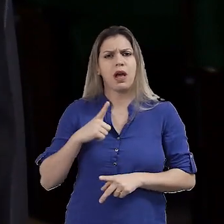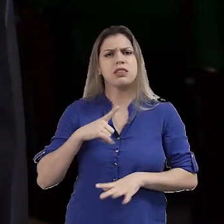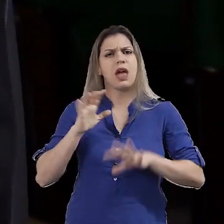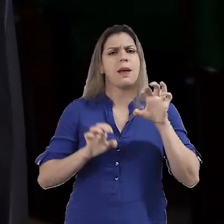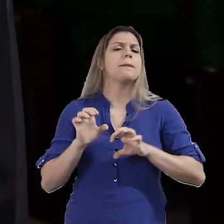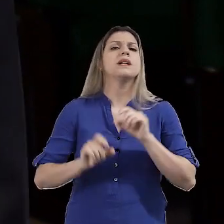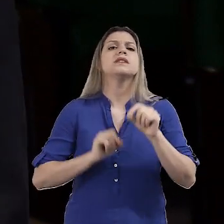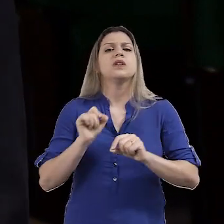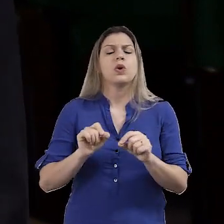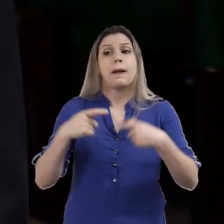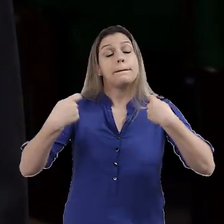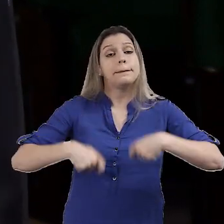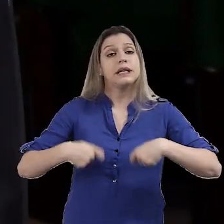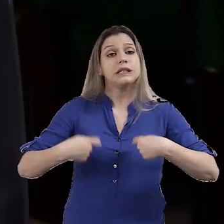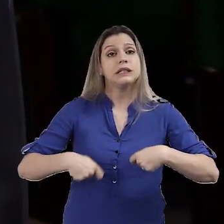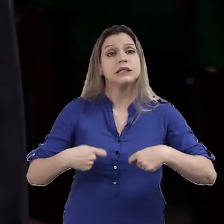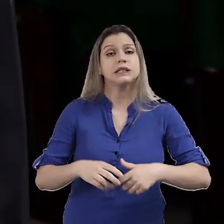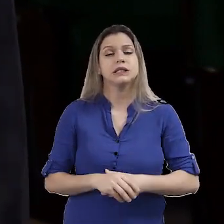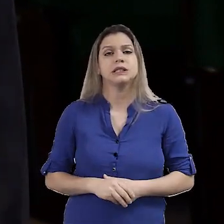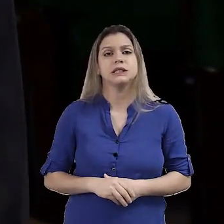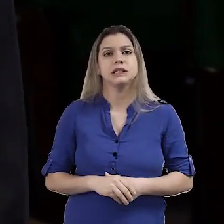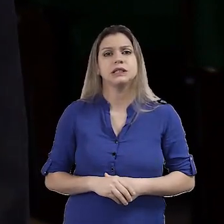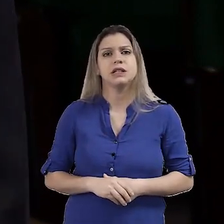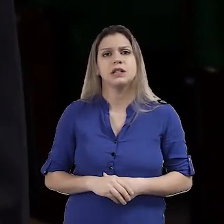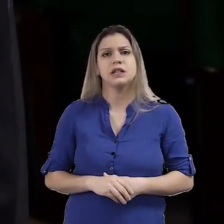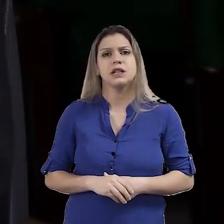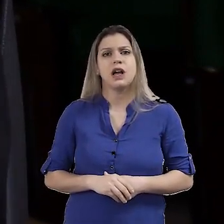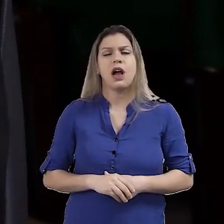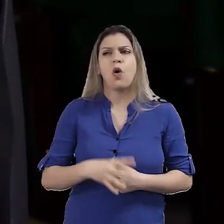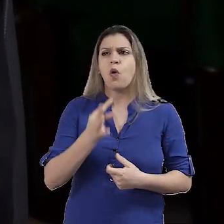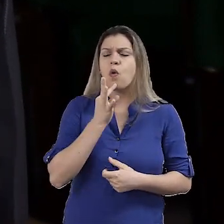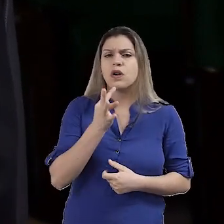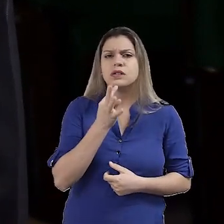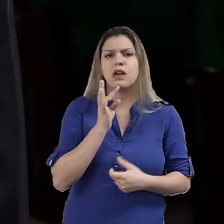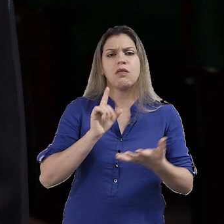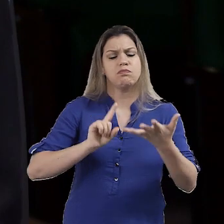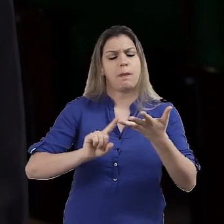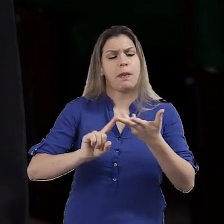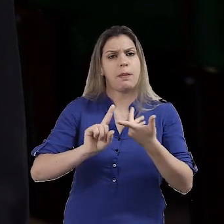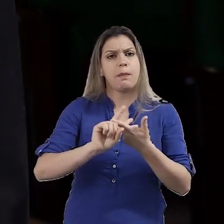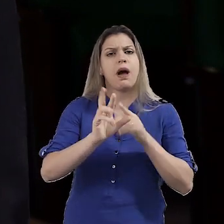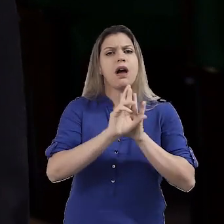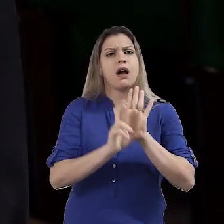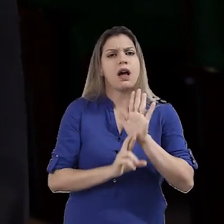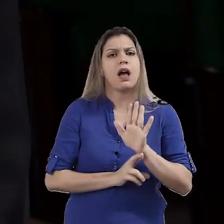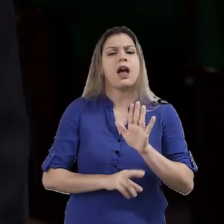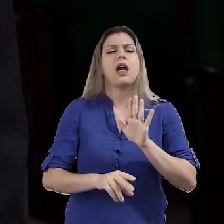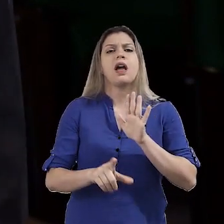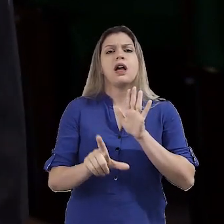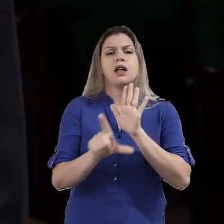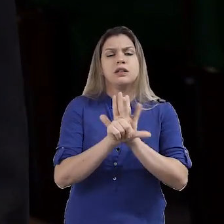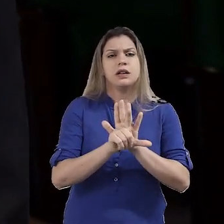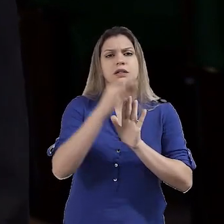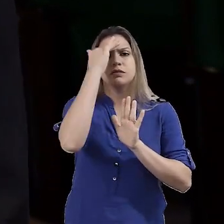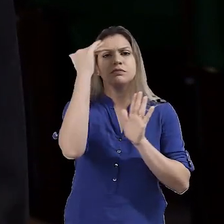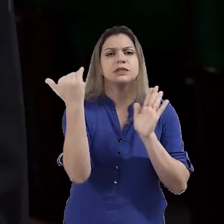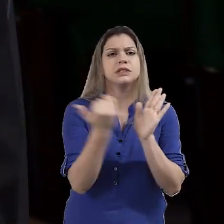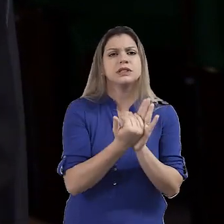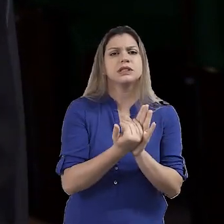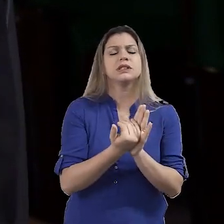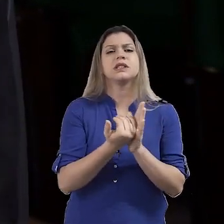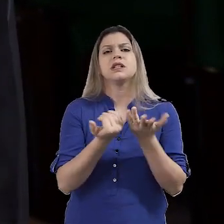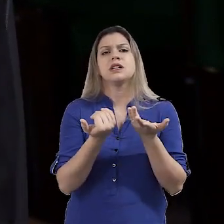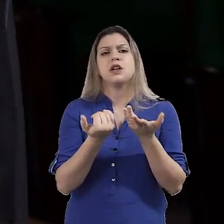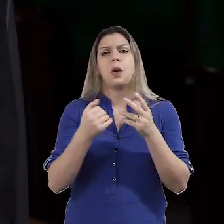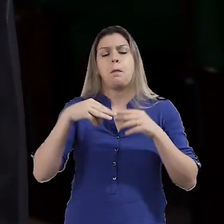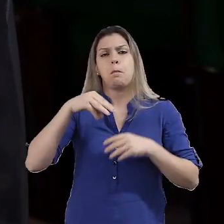as empresas da iniciativa privada precisam cumprir aqueles conhecidos requisitos que são da legalidade, da impessoalidade,